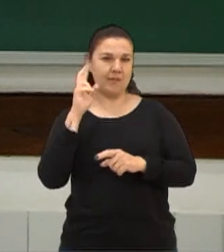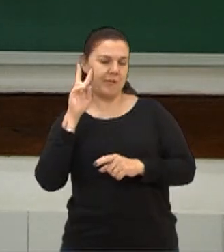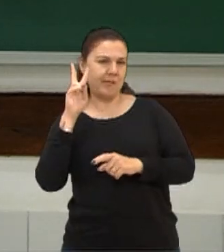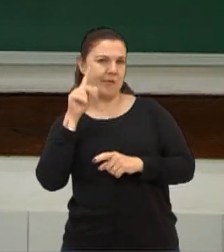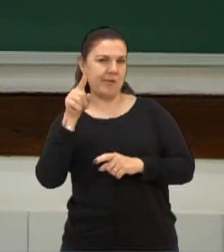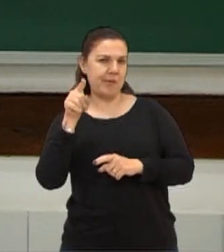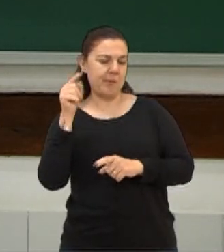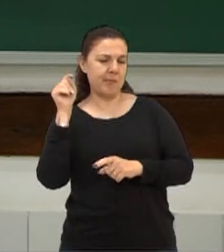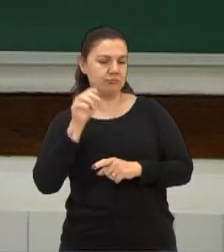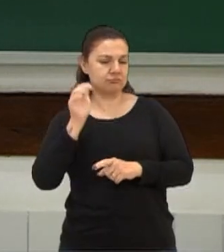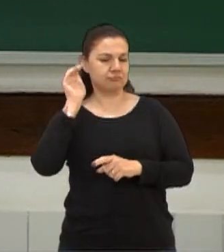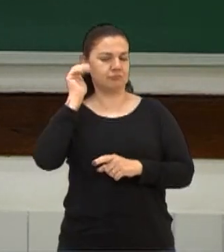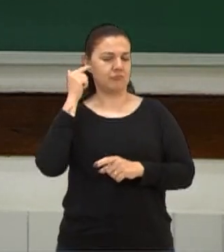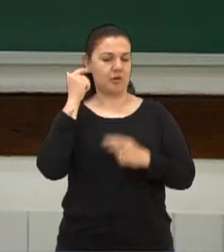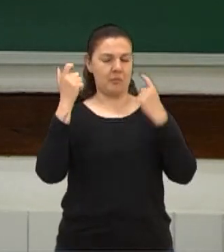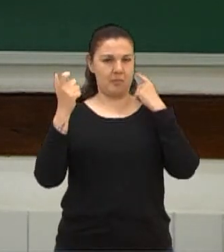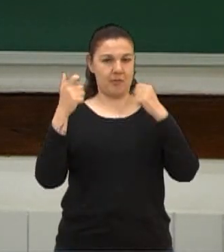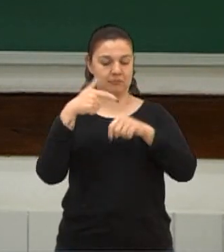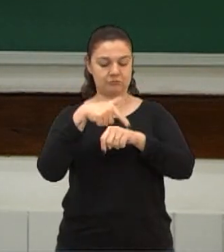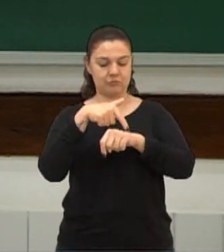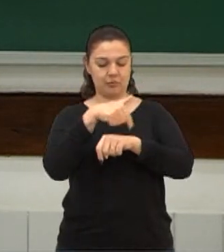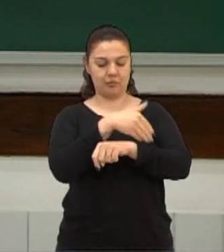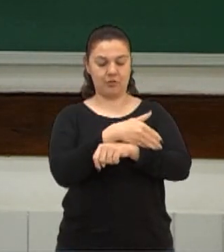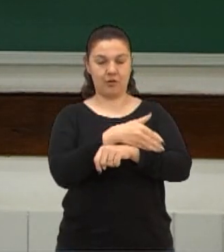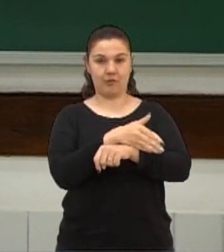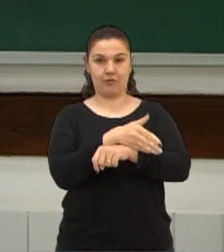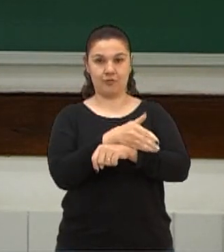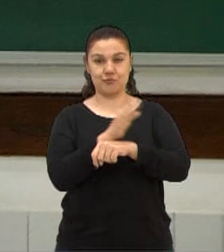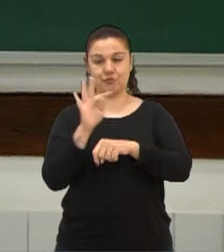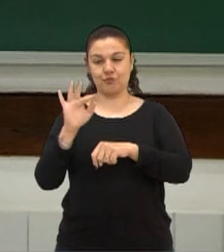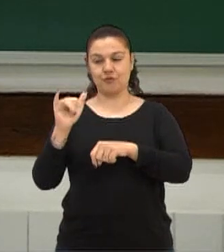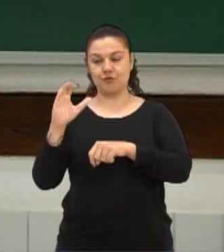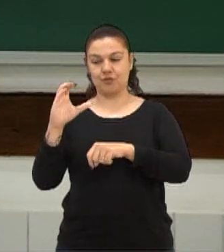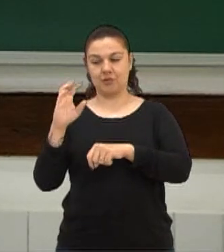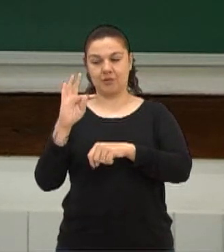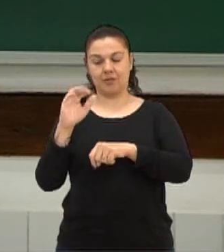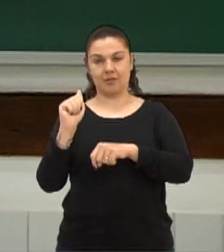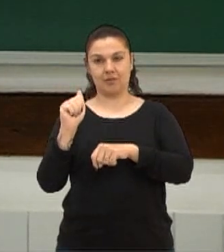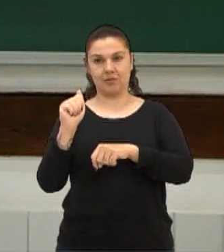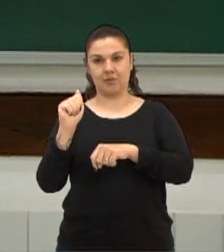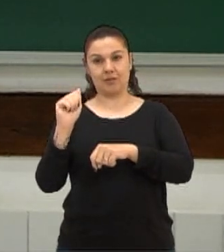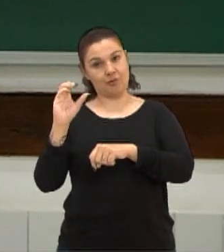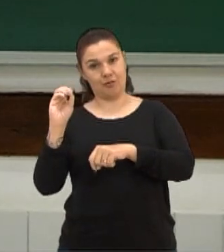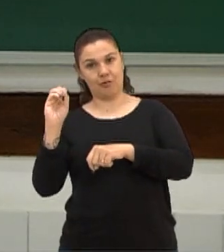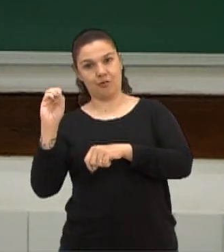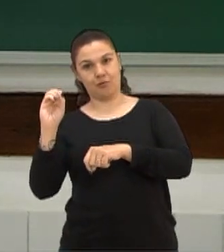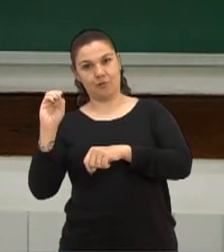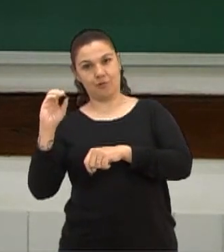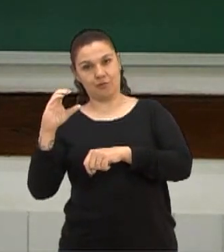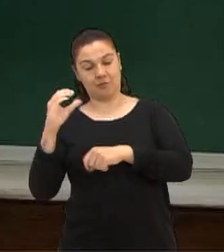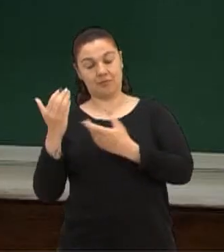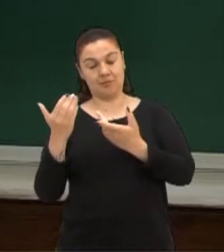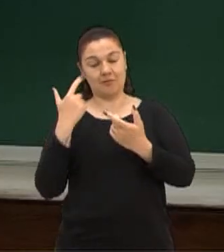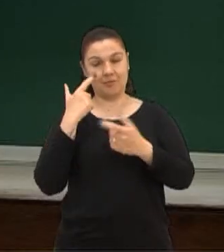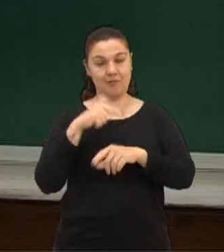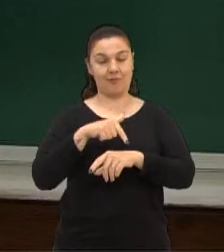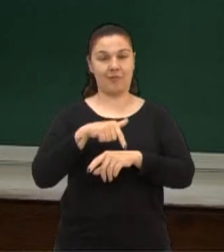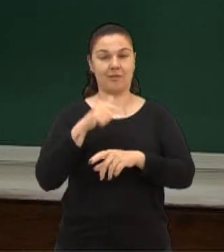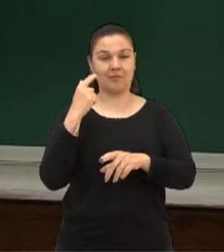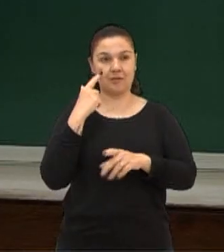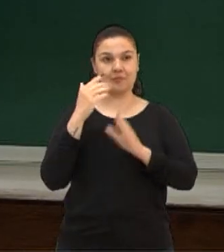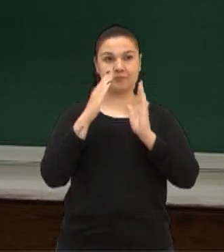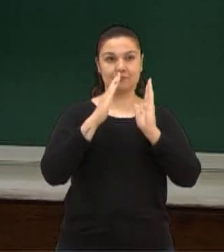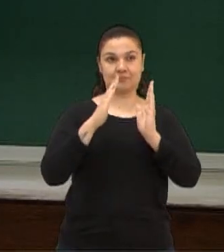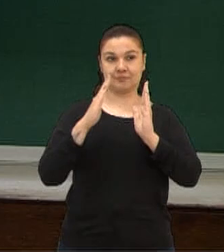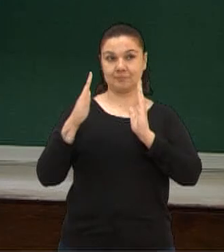como faz o barulho do relógio, aquele tic-tac do relógio. Então, esse triste, tardo, toque também